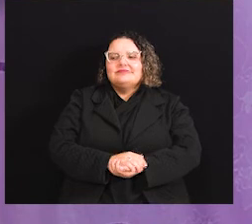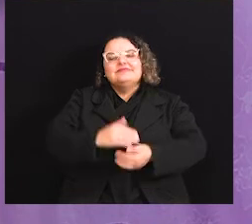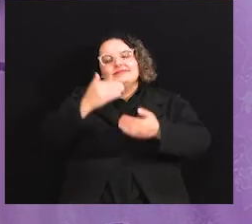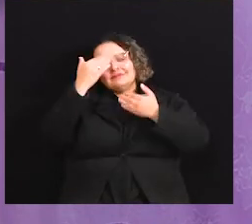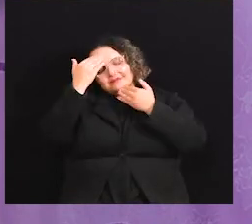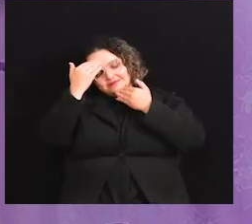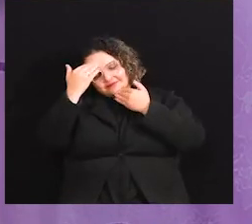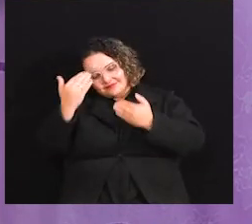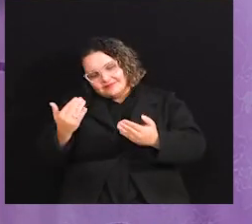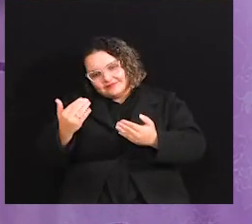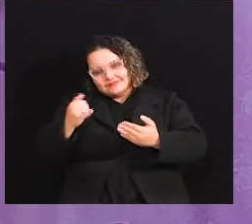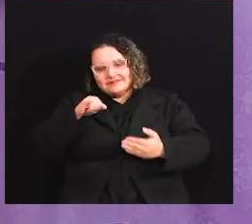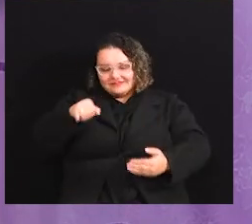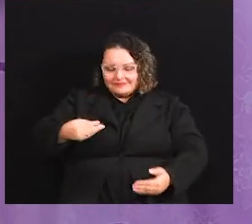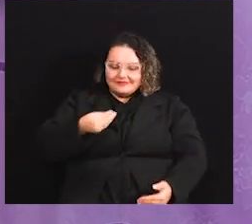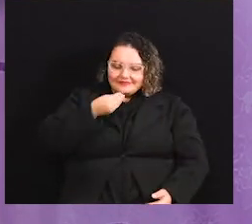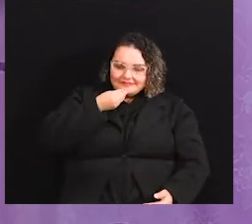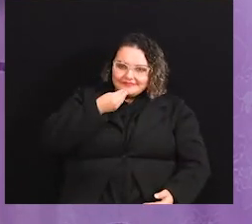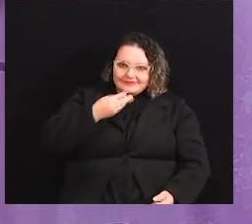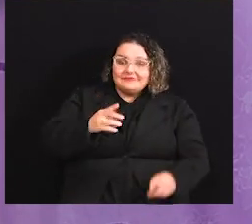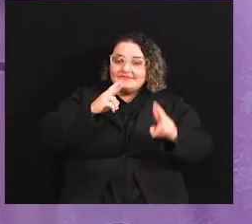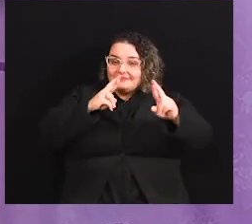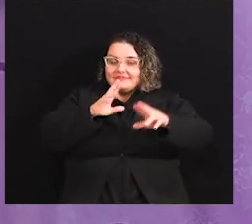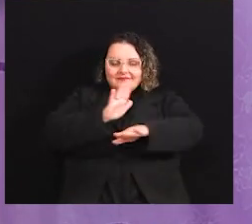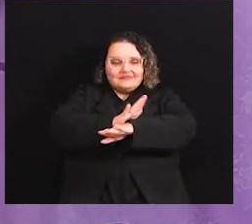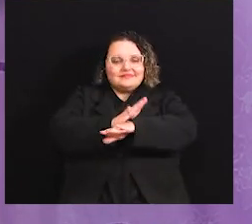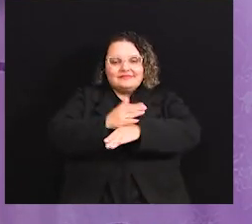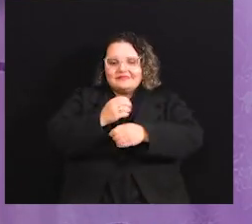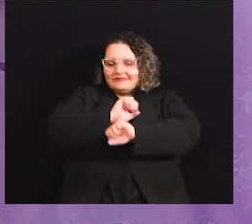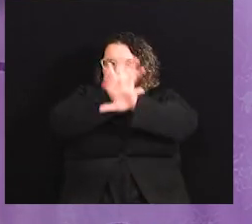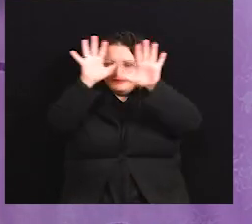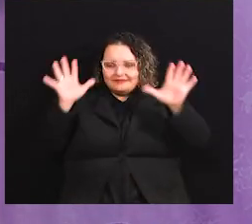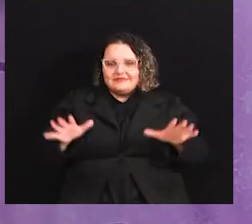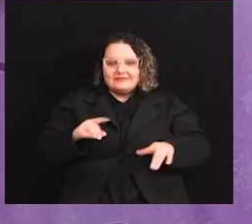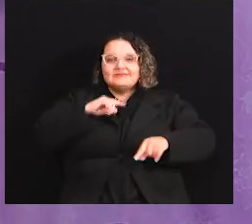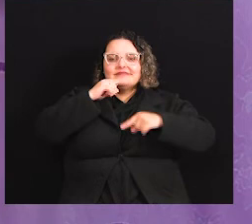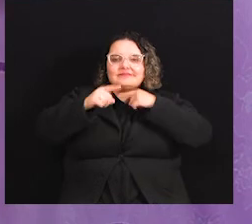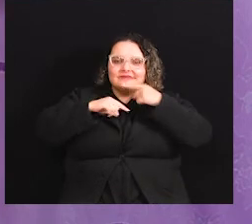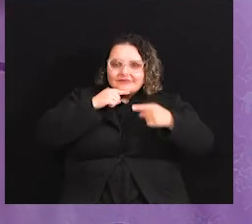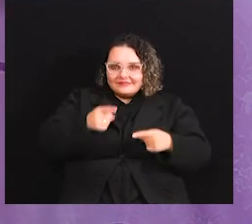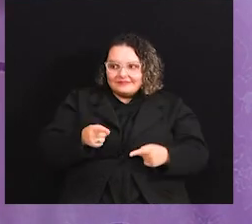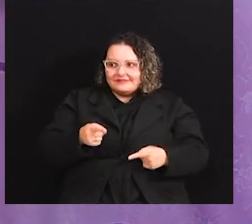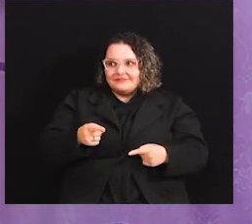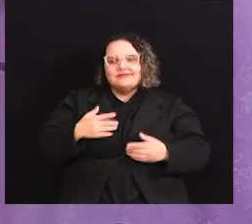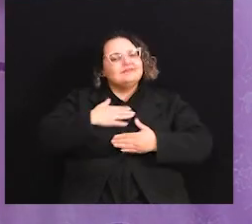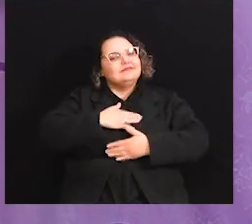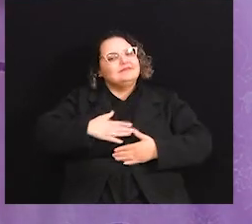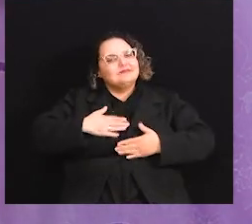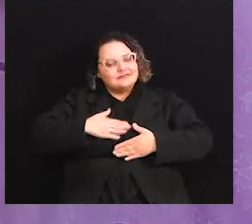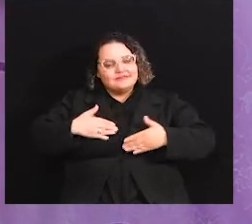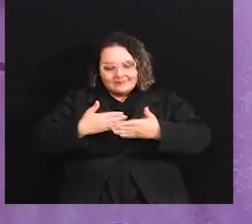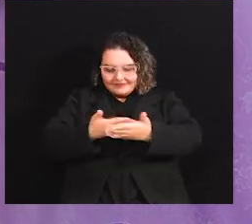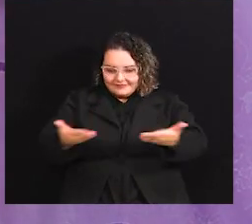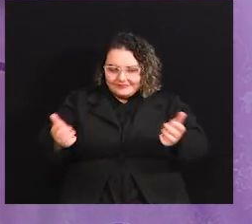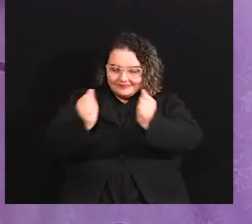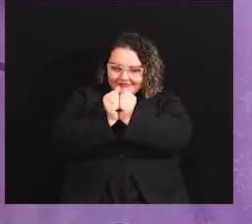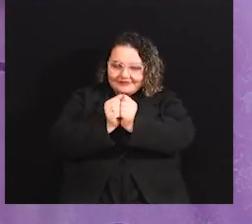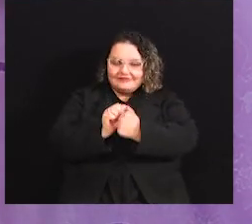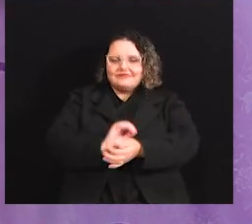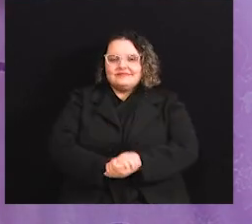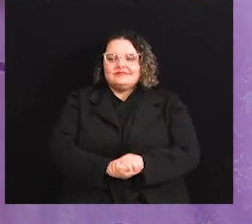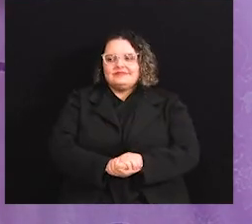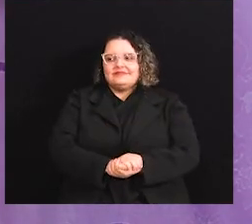Muito obrigado pela oportunidade, espero ter ajudado, esclarecido algumas dúvidas. Foi um prazer estar aqui com vocês